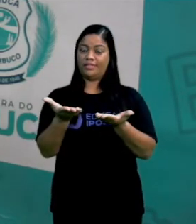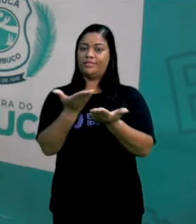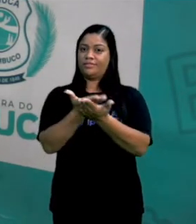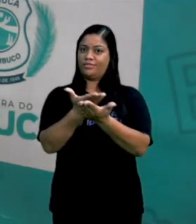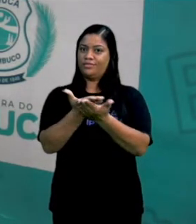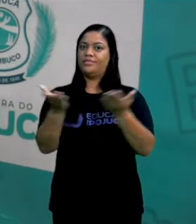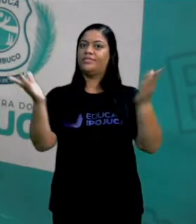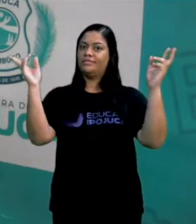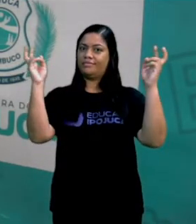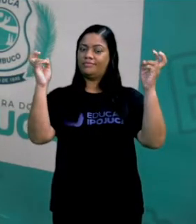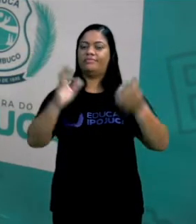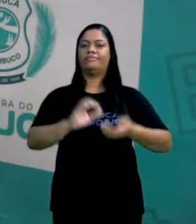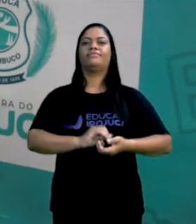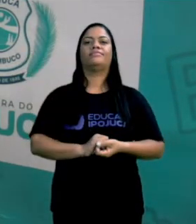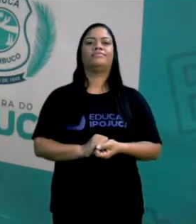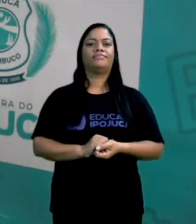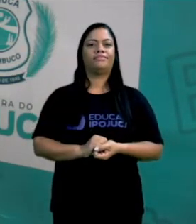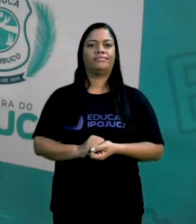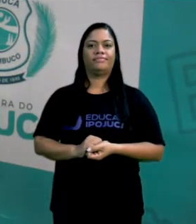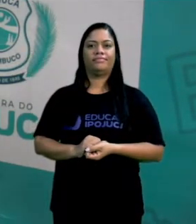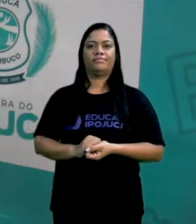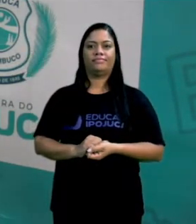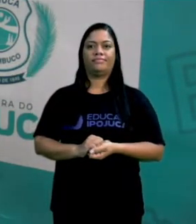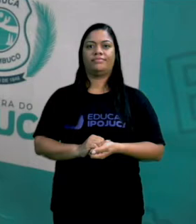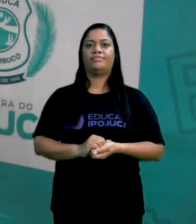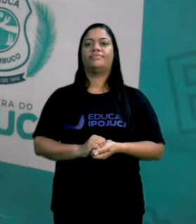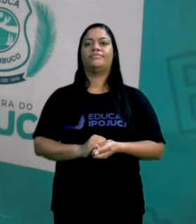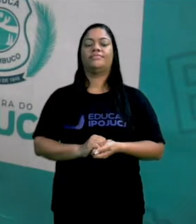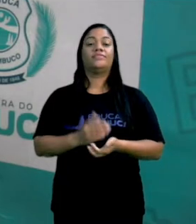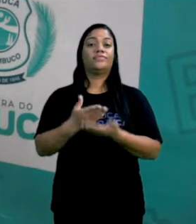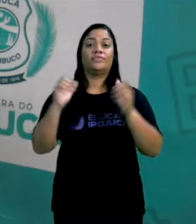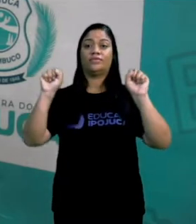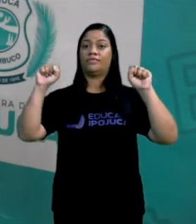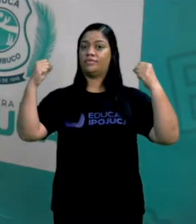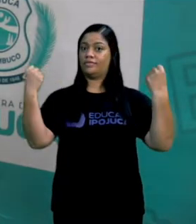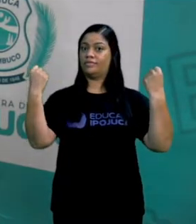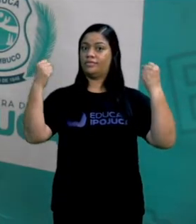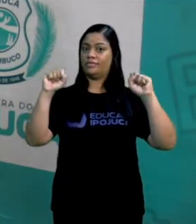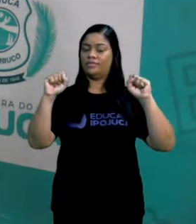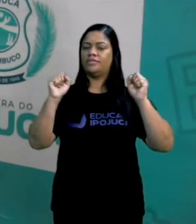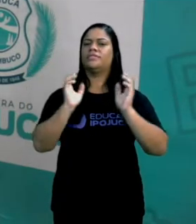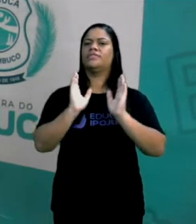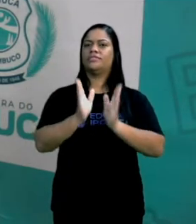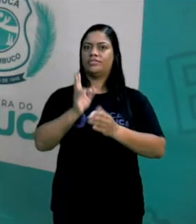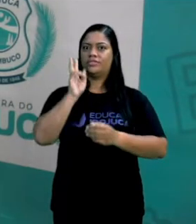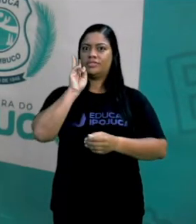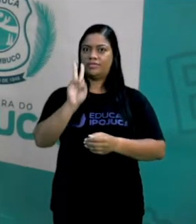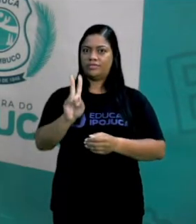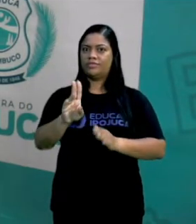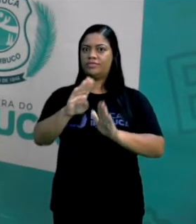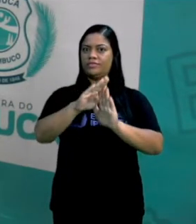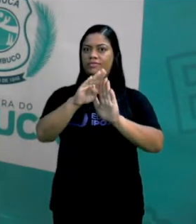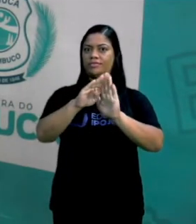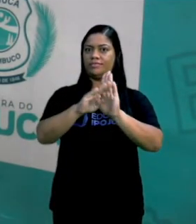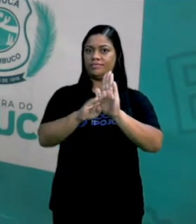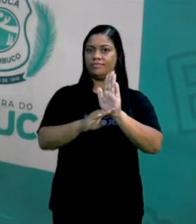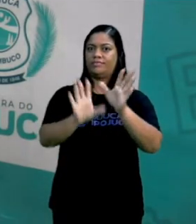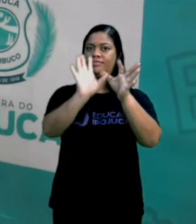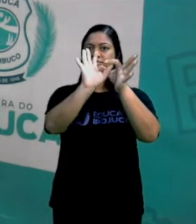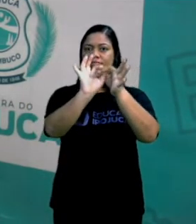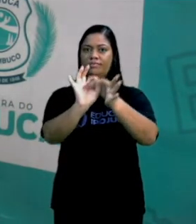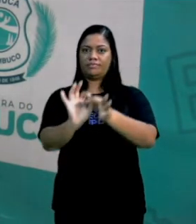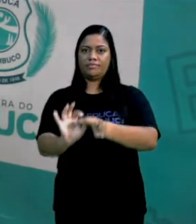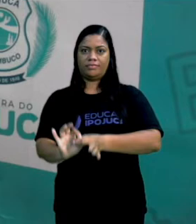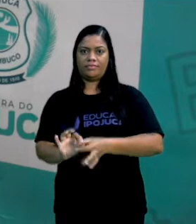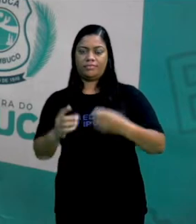da aula de hoje. Na aula de hoje, que é a divisão sobre a ginástica, a gente já viu a divisão dentro do contexto de